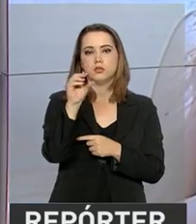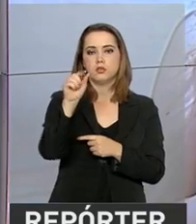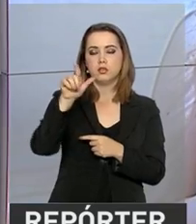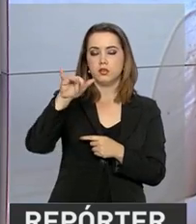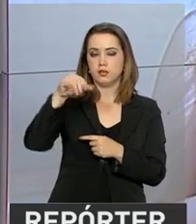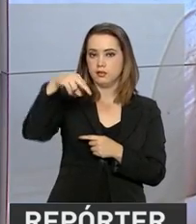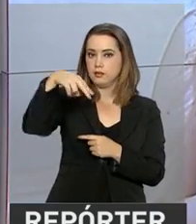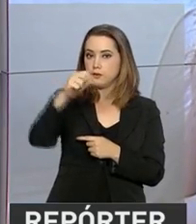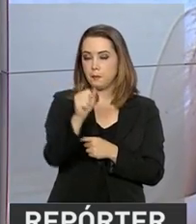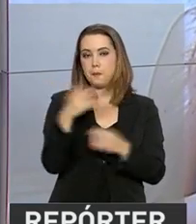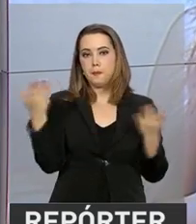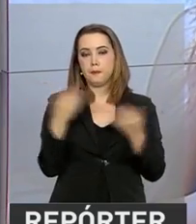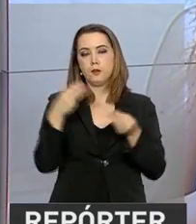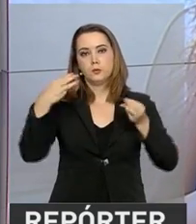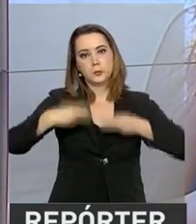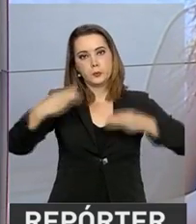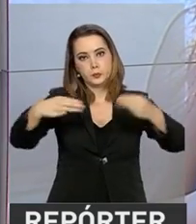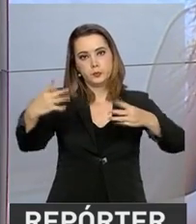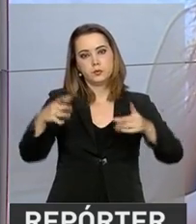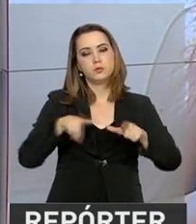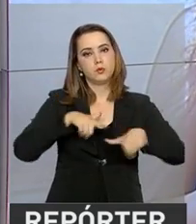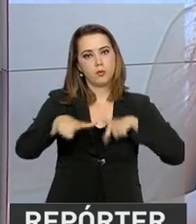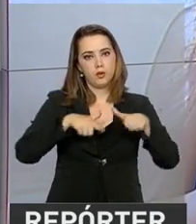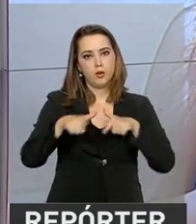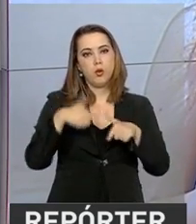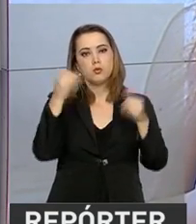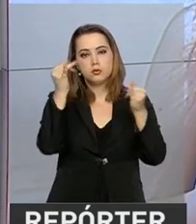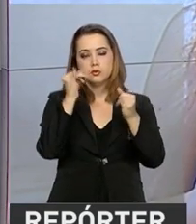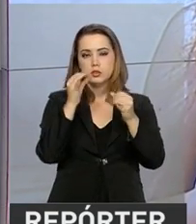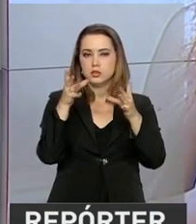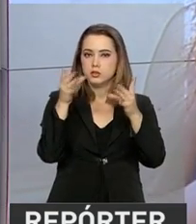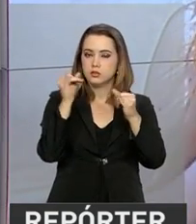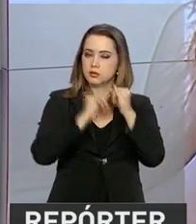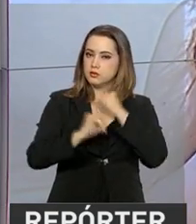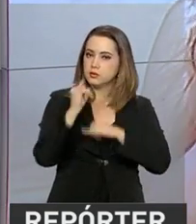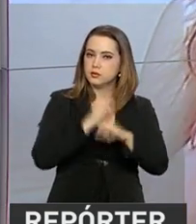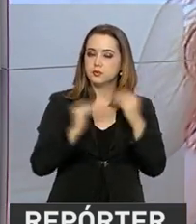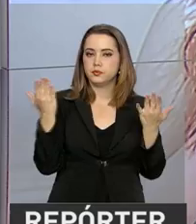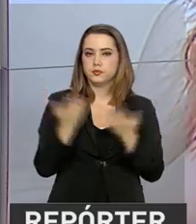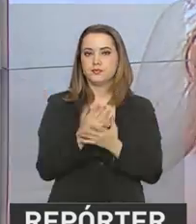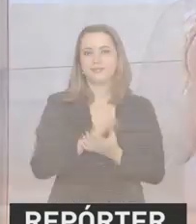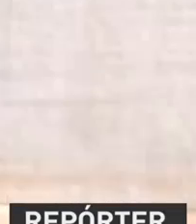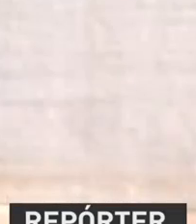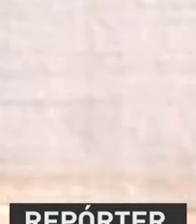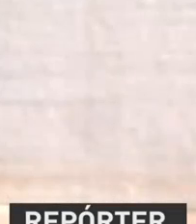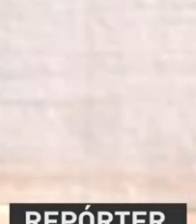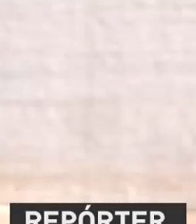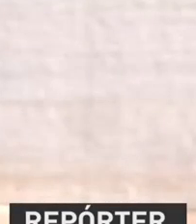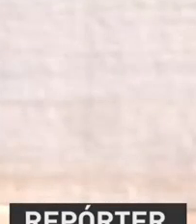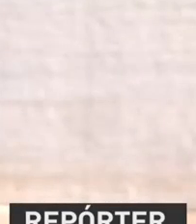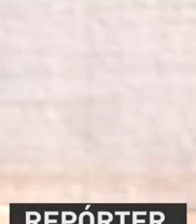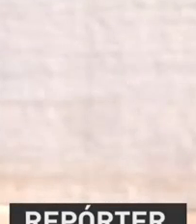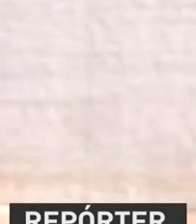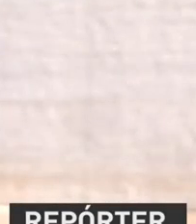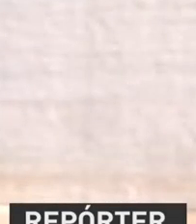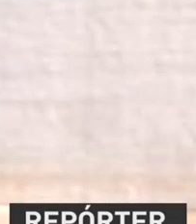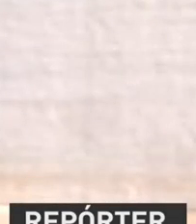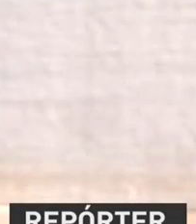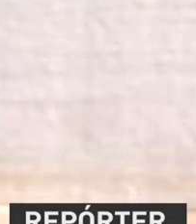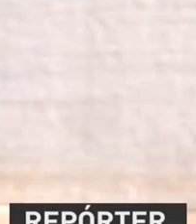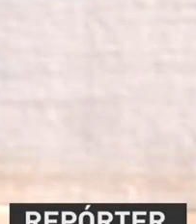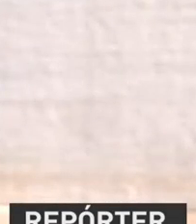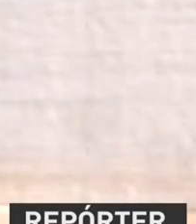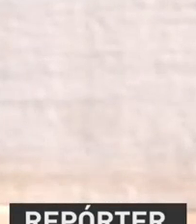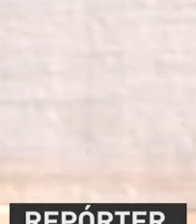Ministério do Trabalho e tem mais informações para a gente. Carol, boa tarde. Olá, boa tarde, Leandro. É isso mesmo, o valor é de um